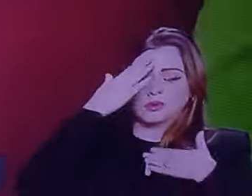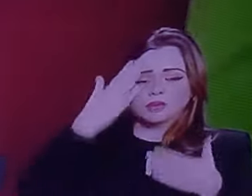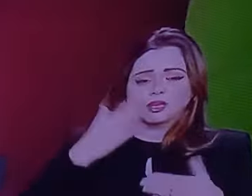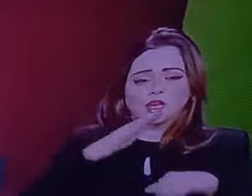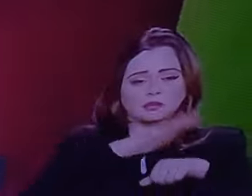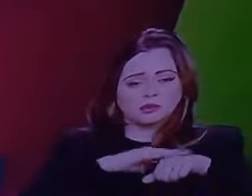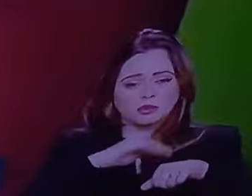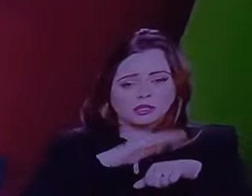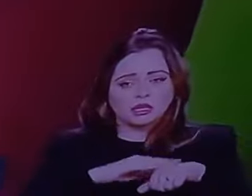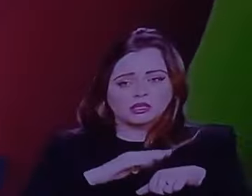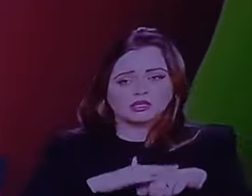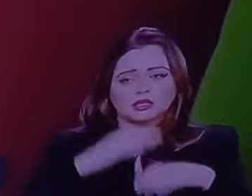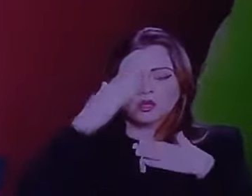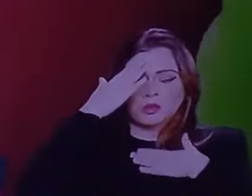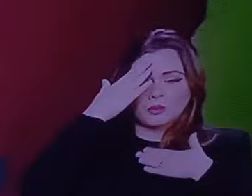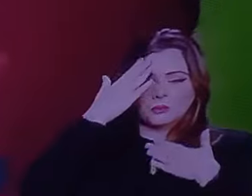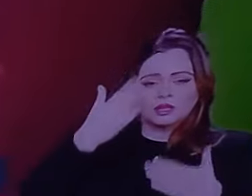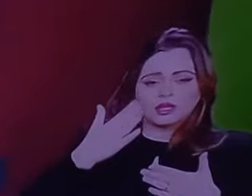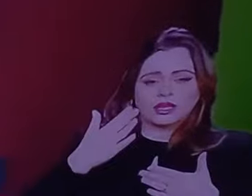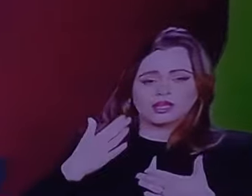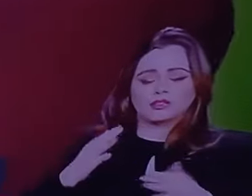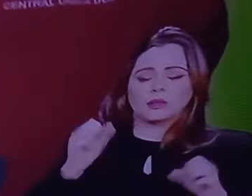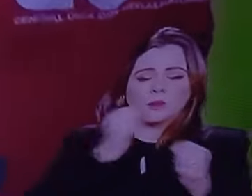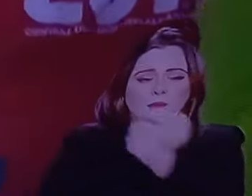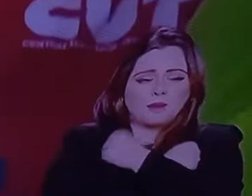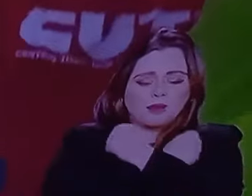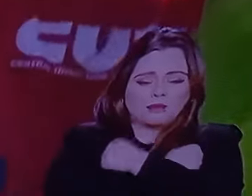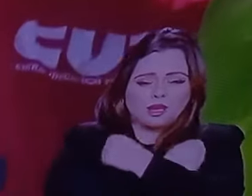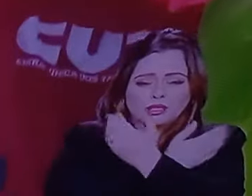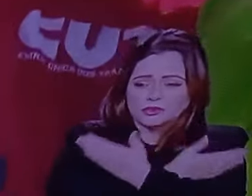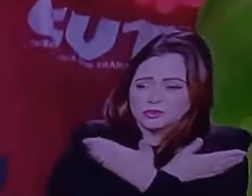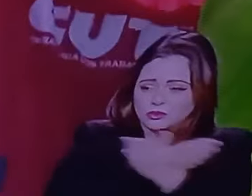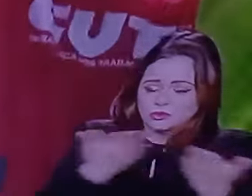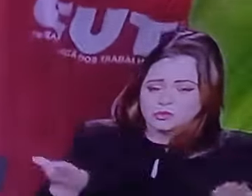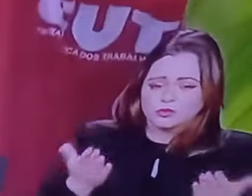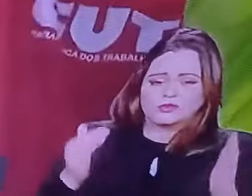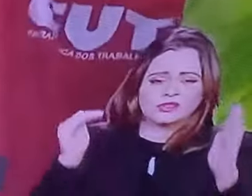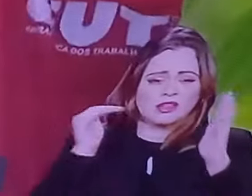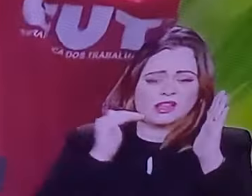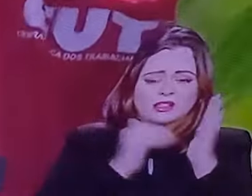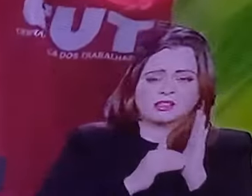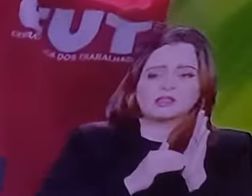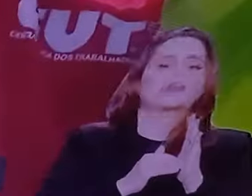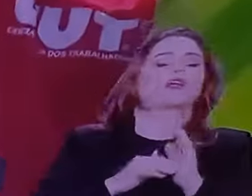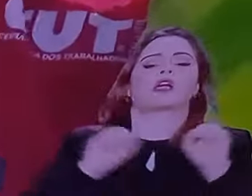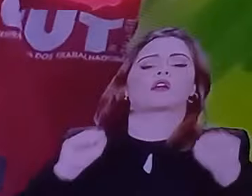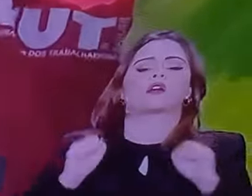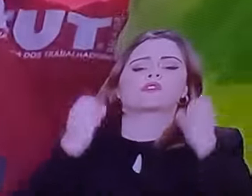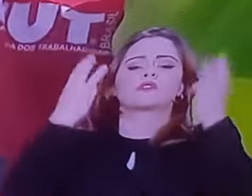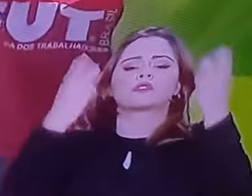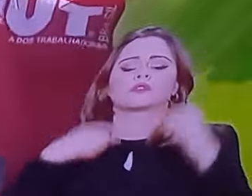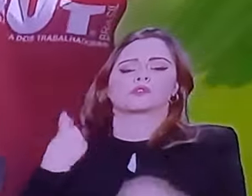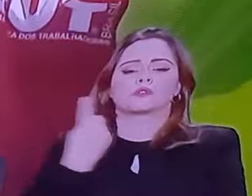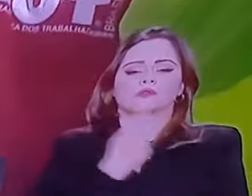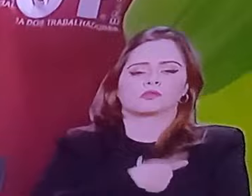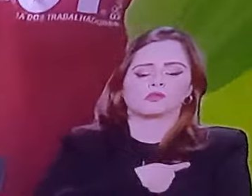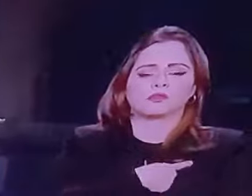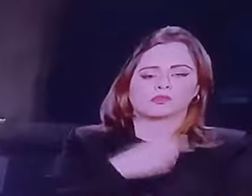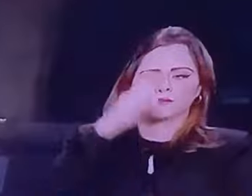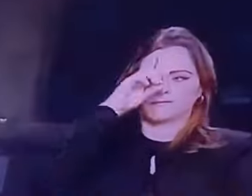carinho, muito obrigado e um abraço, companheiros, e até nossa vitória, se Deus quiser.